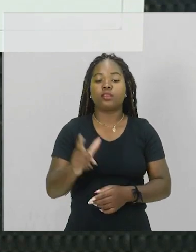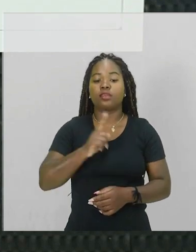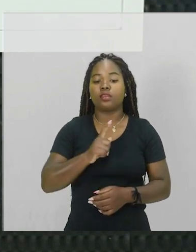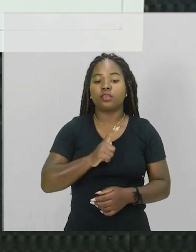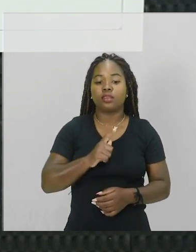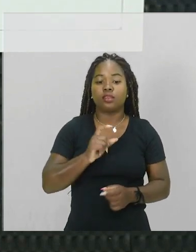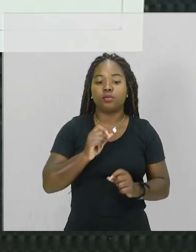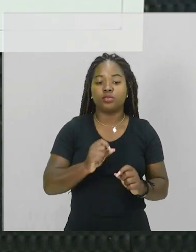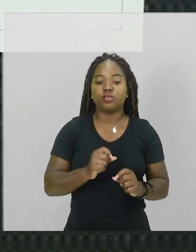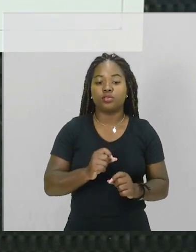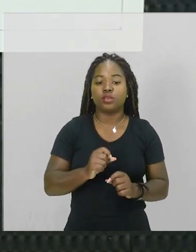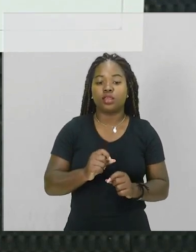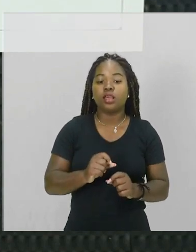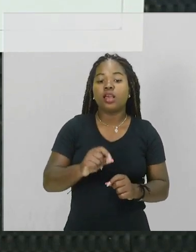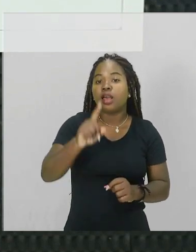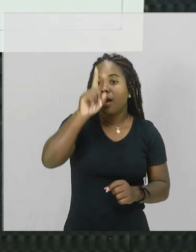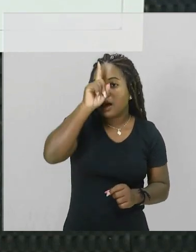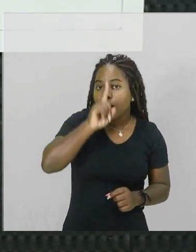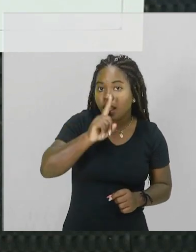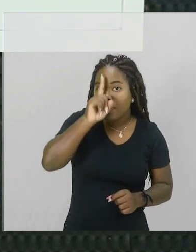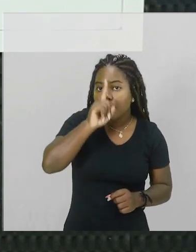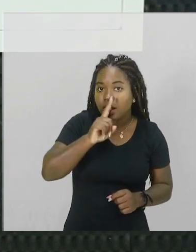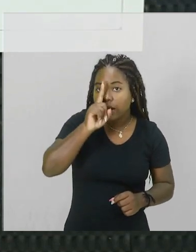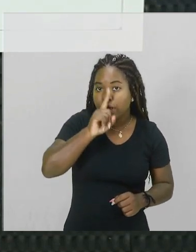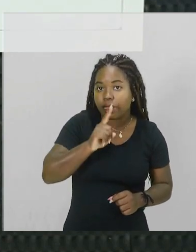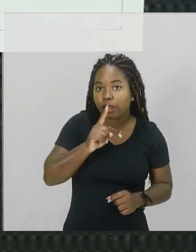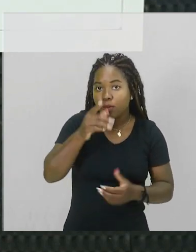amarelo, vou botar aqui em cima,